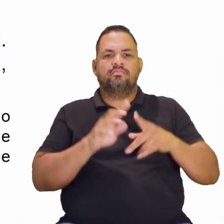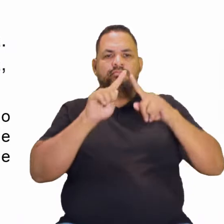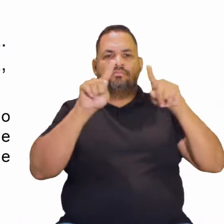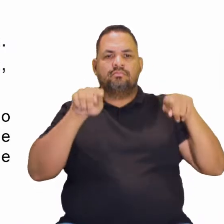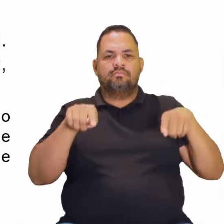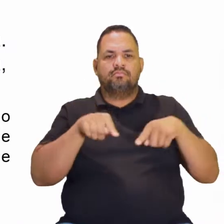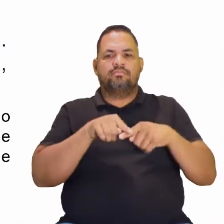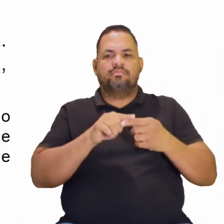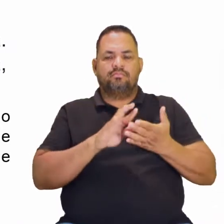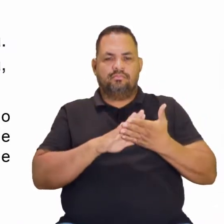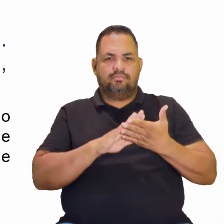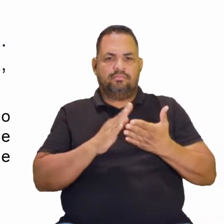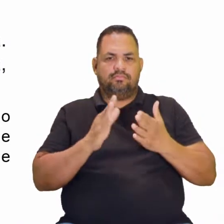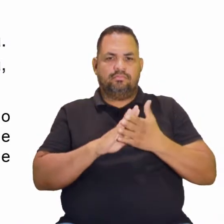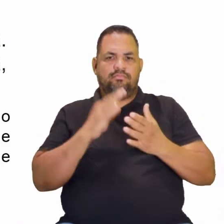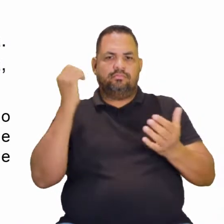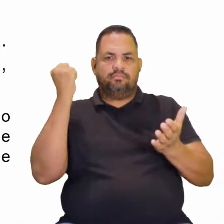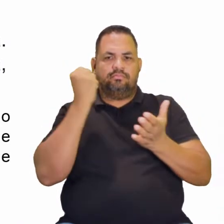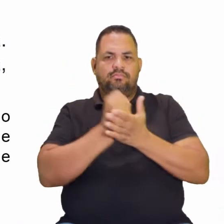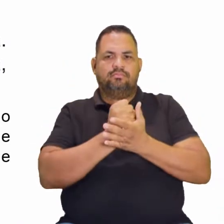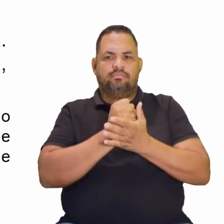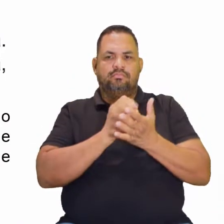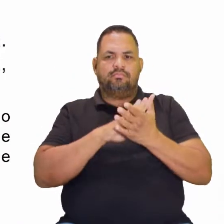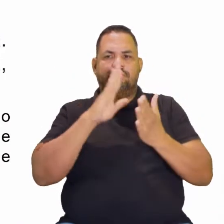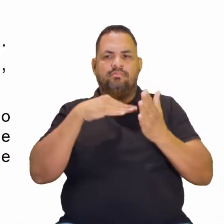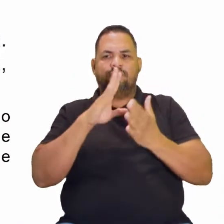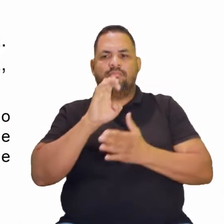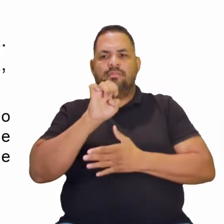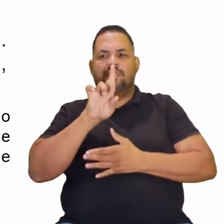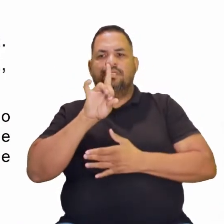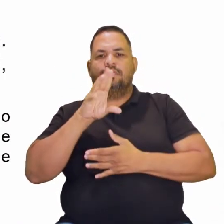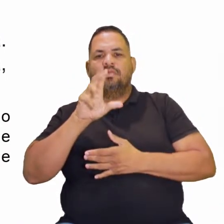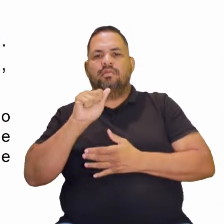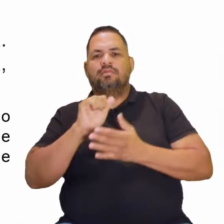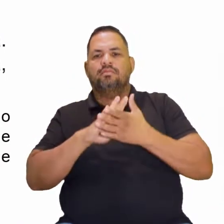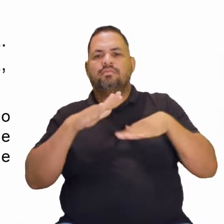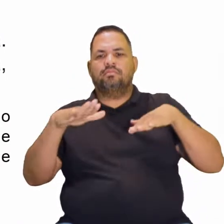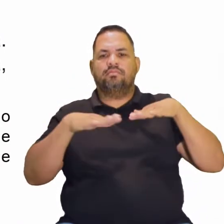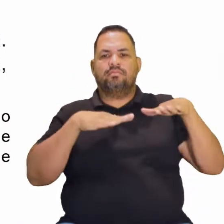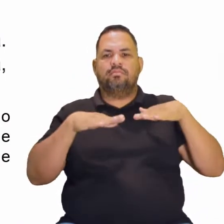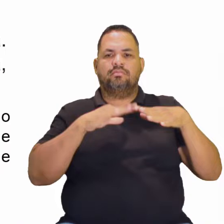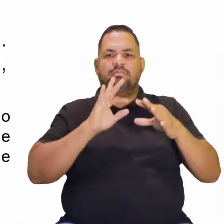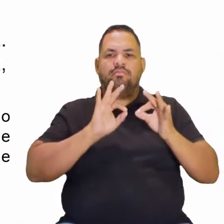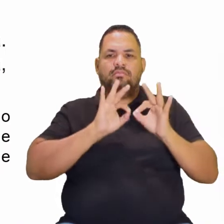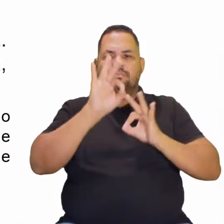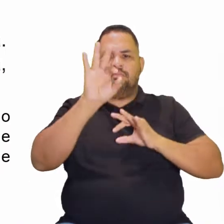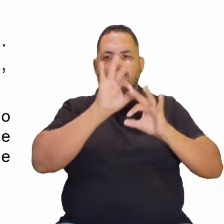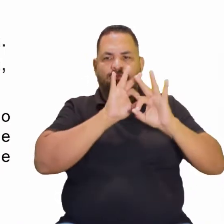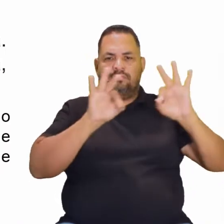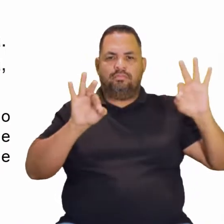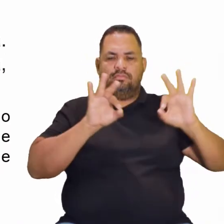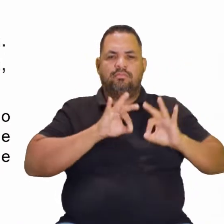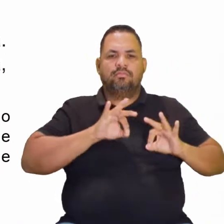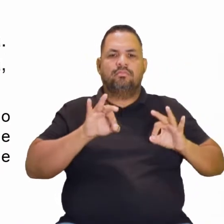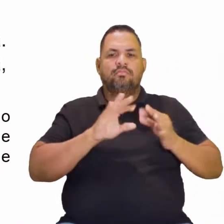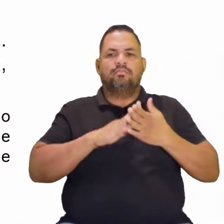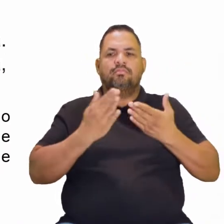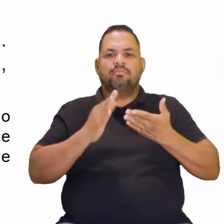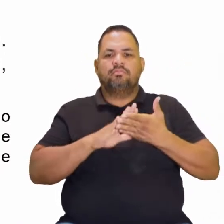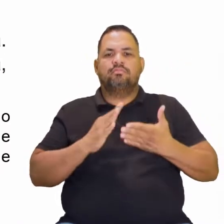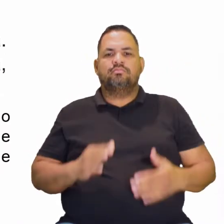tela inaugura, na pintura de Segal, o movimento de geometrização